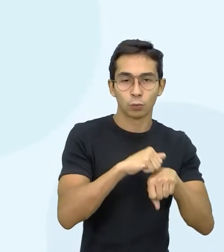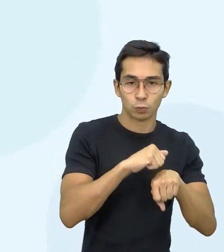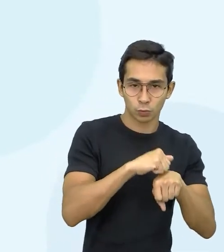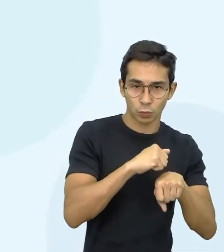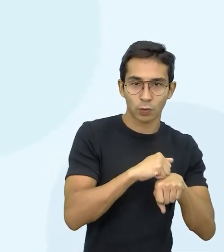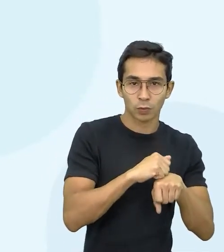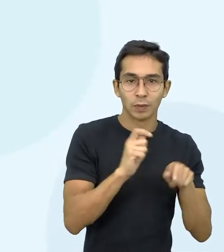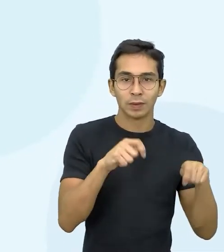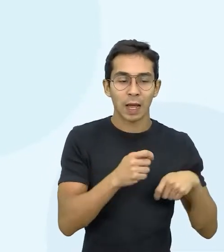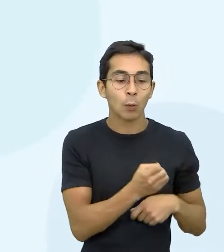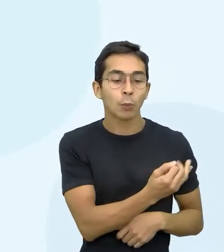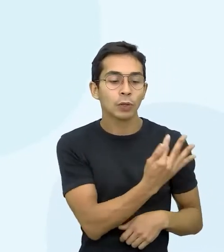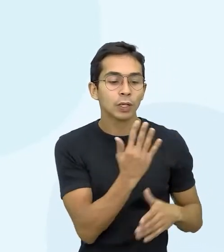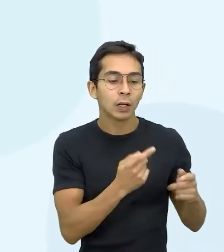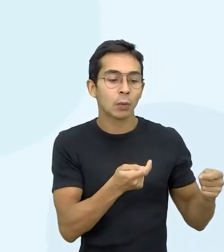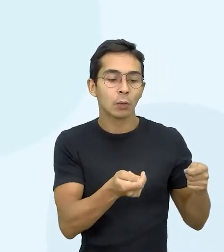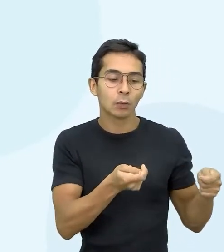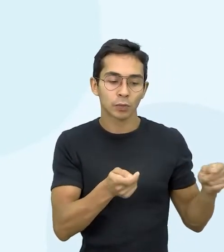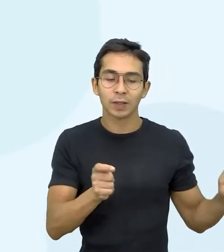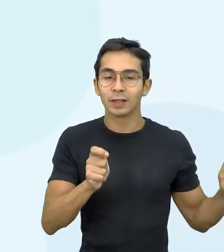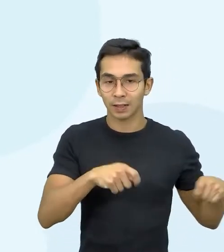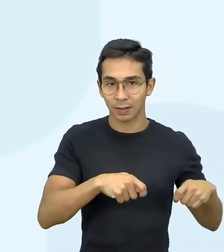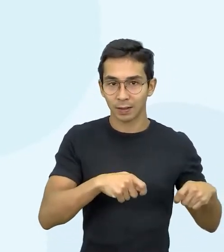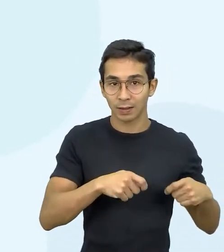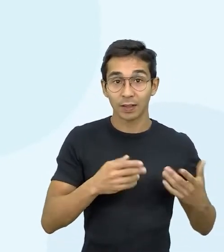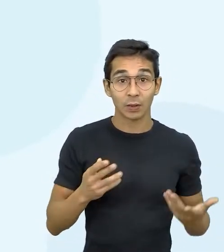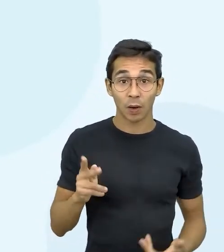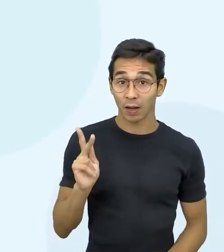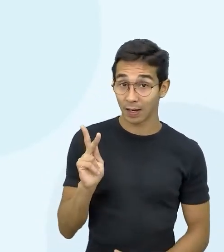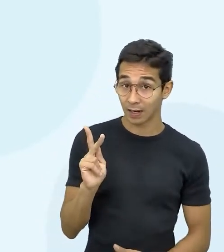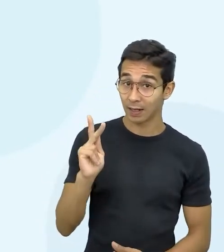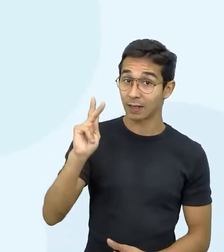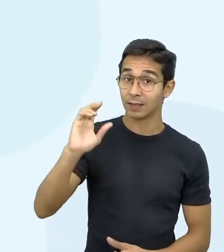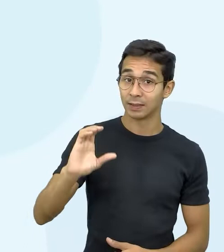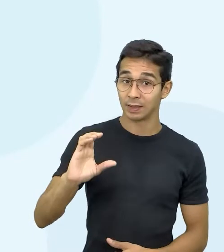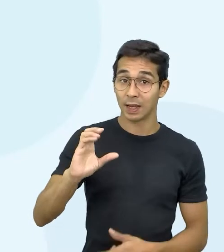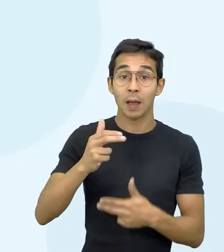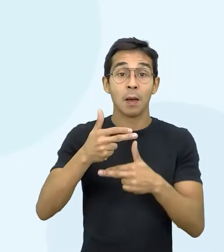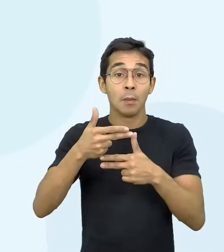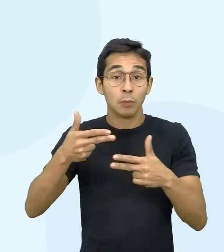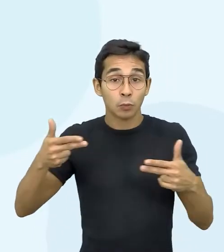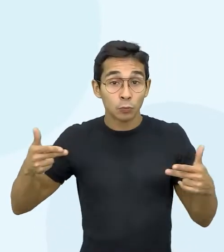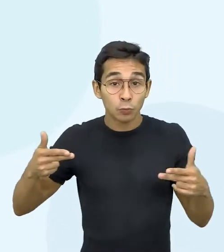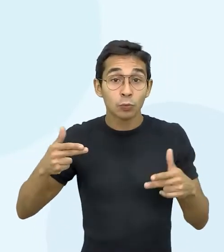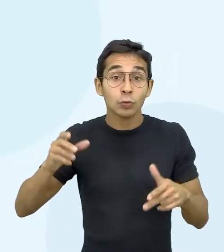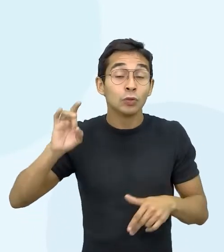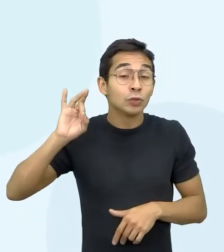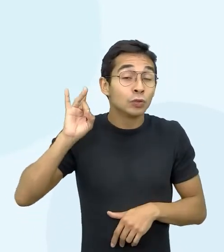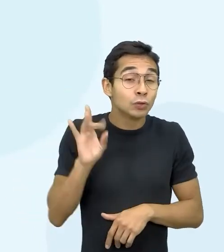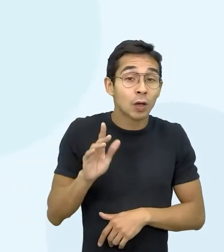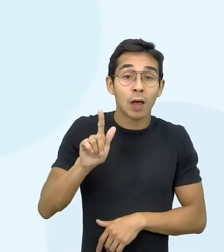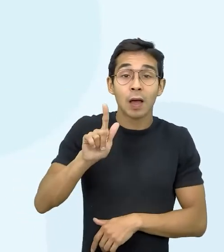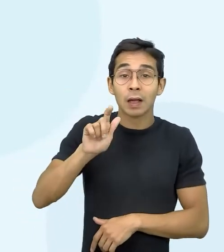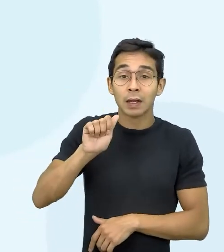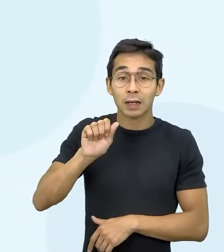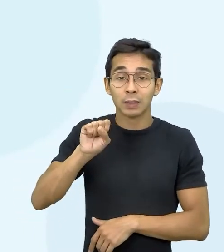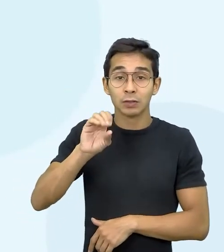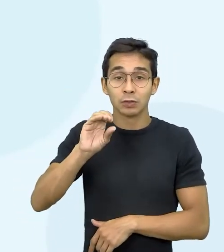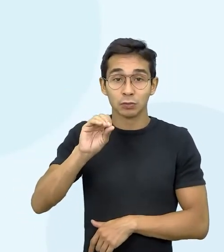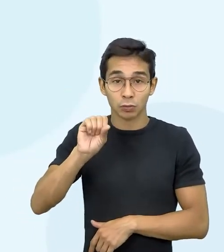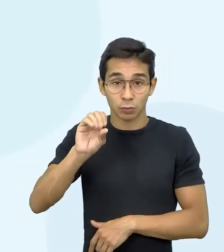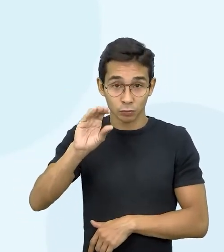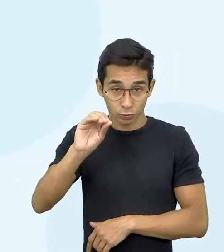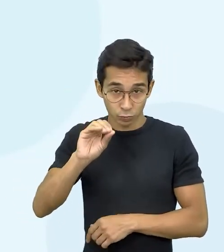Então, retomando, na constante Kc, só escrevemos produtos e reagentes que estejam no estado gasoso e líquido.